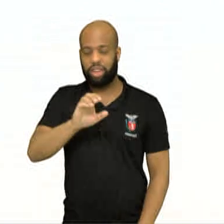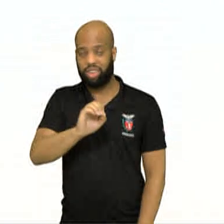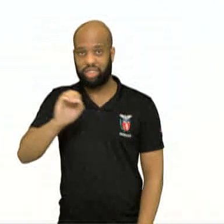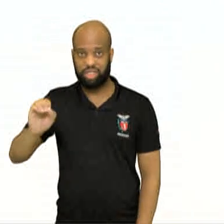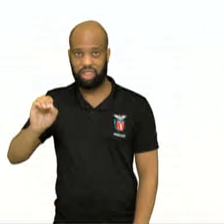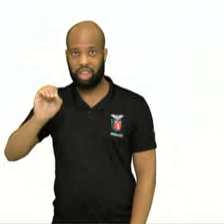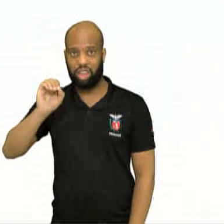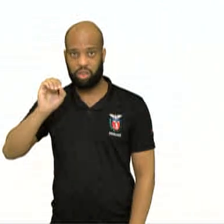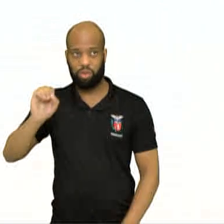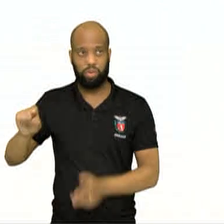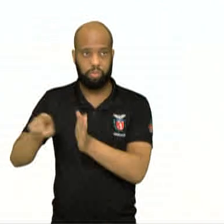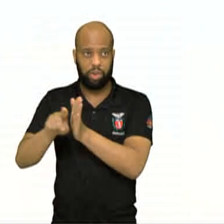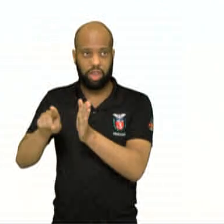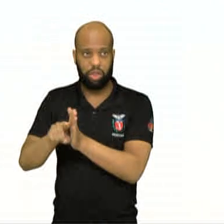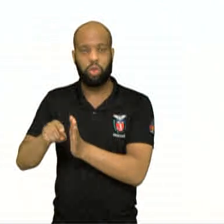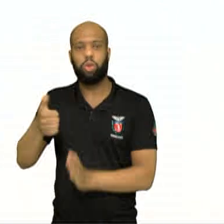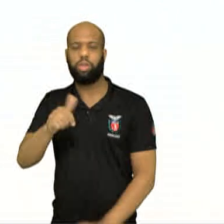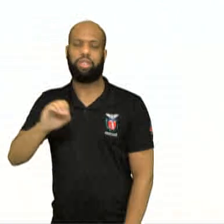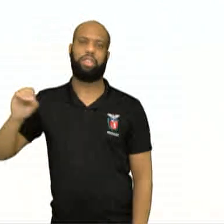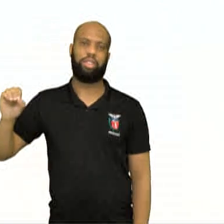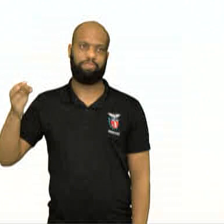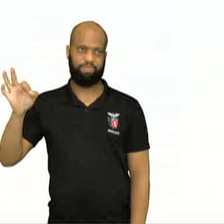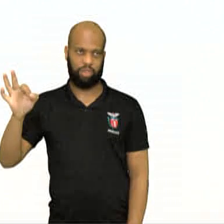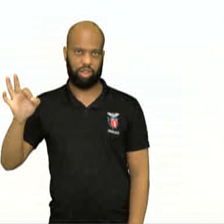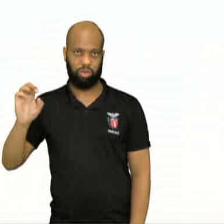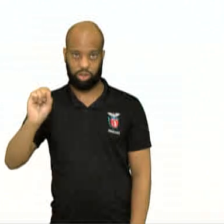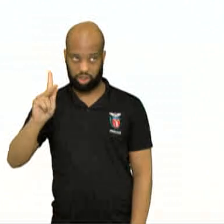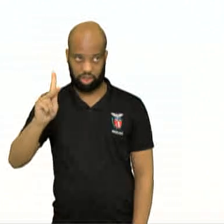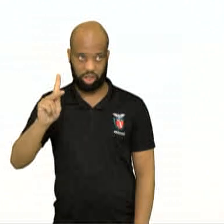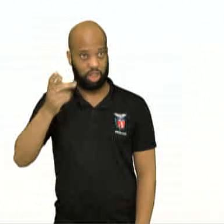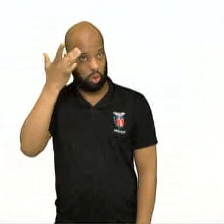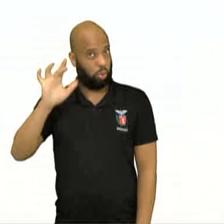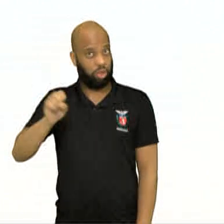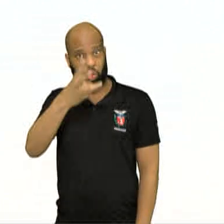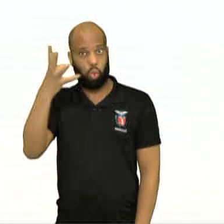700 menos 100, certo?